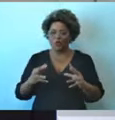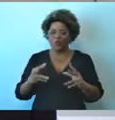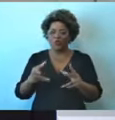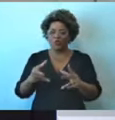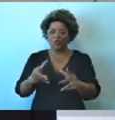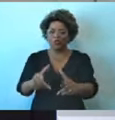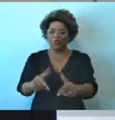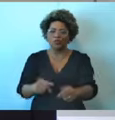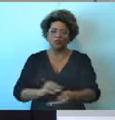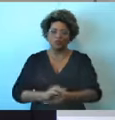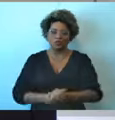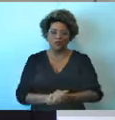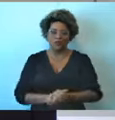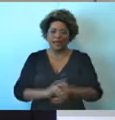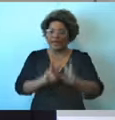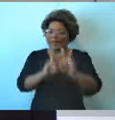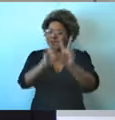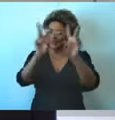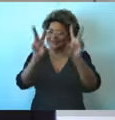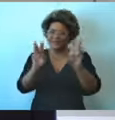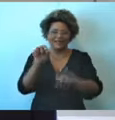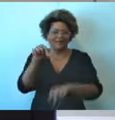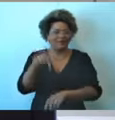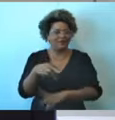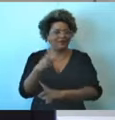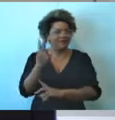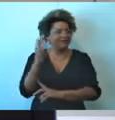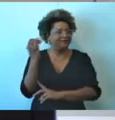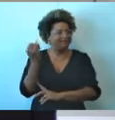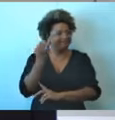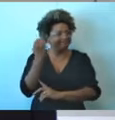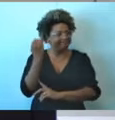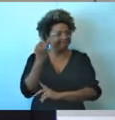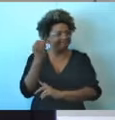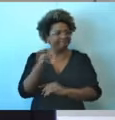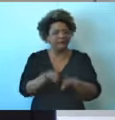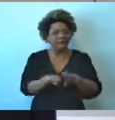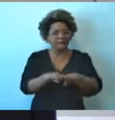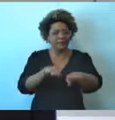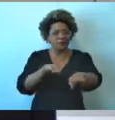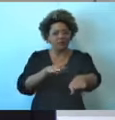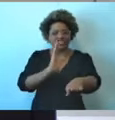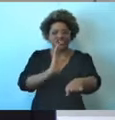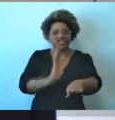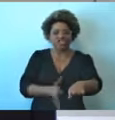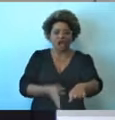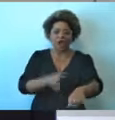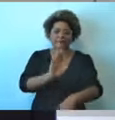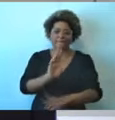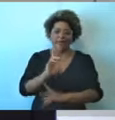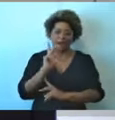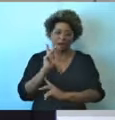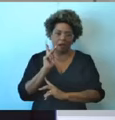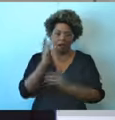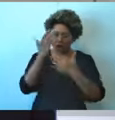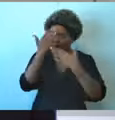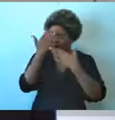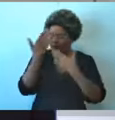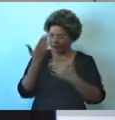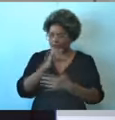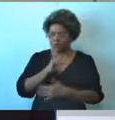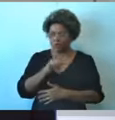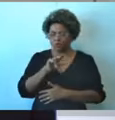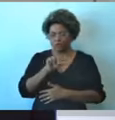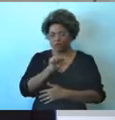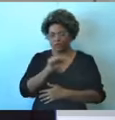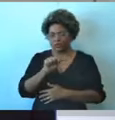o tema é muito pertinente. Motofaixa já em Belo Horizonte. Agradeço, Jussara, pelos